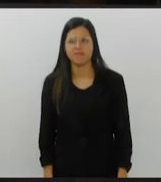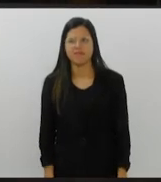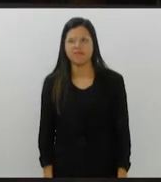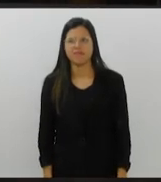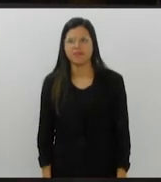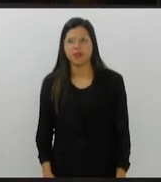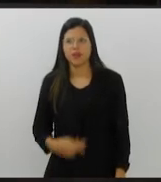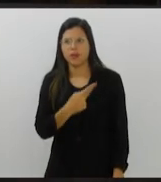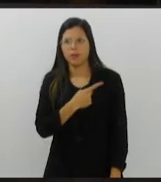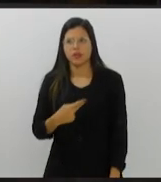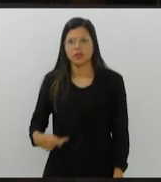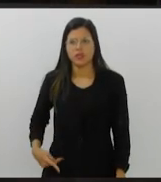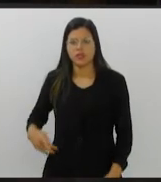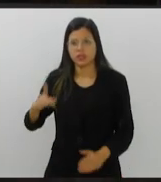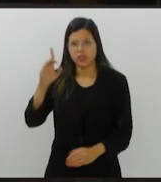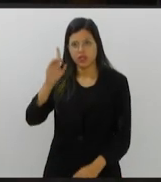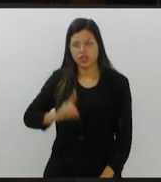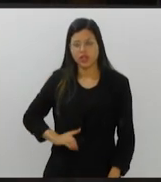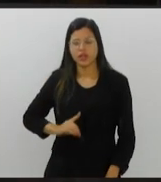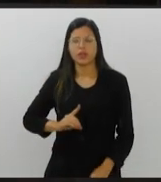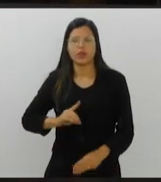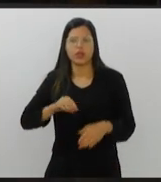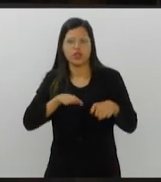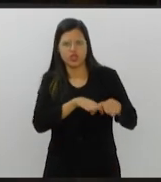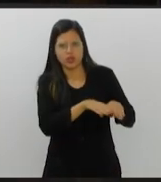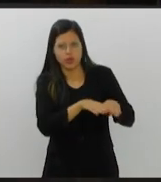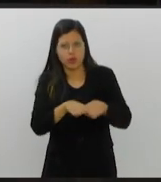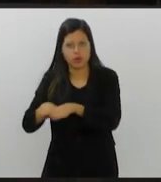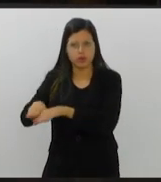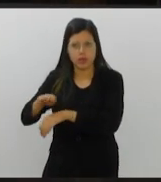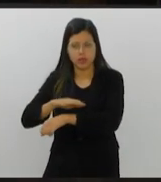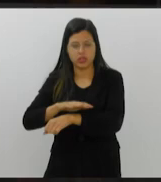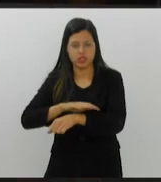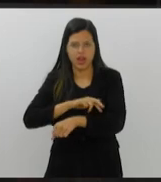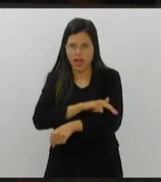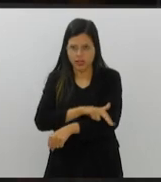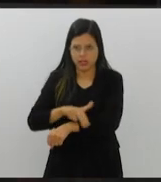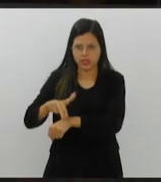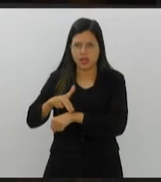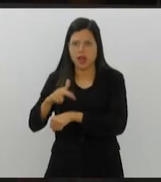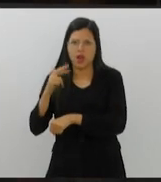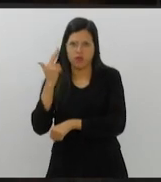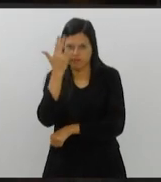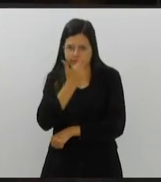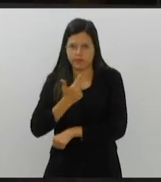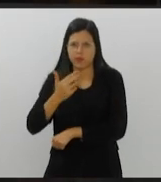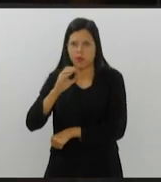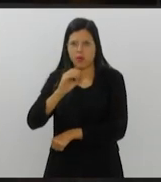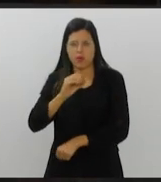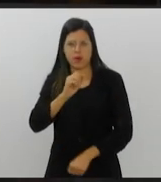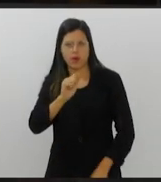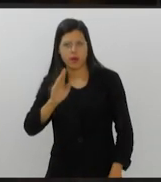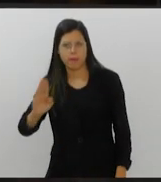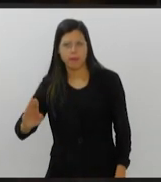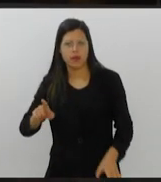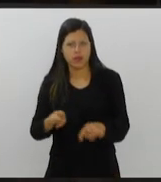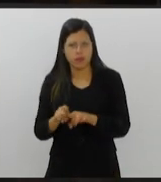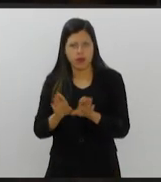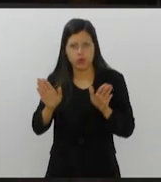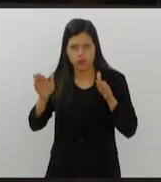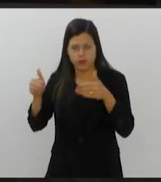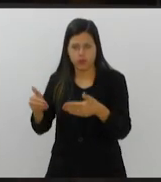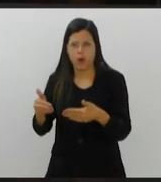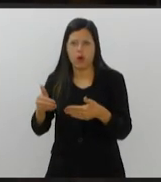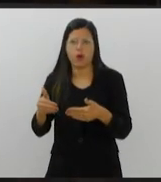Presidente da Diretoria de Igualdade Racial da Seccional do Rio de Janeiro, OAB, e do Fórum Permanente da Criança e